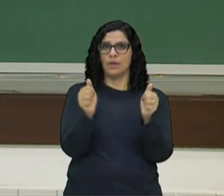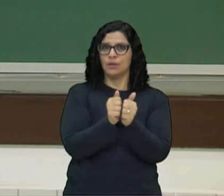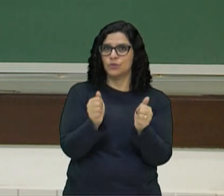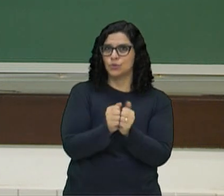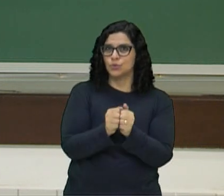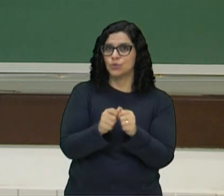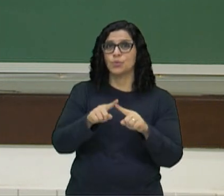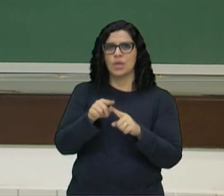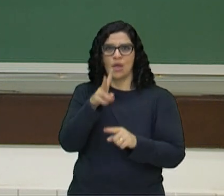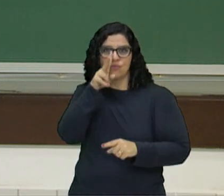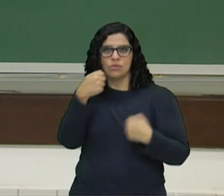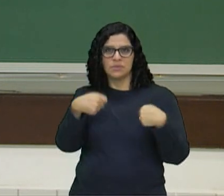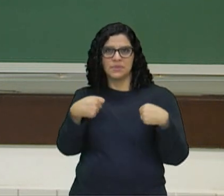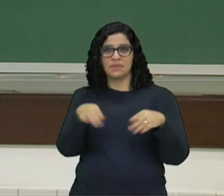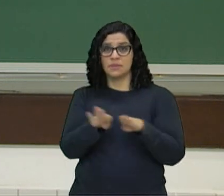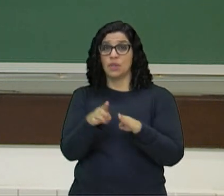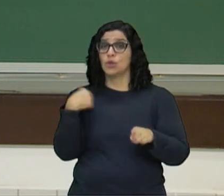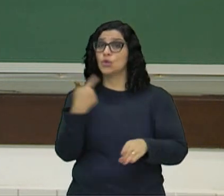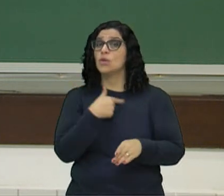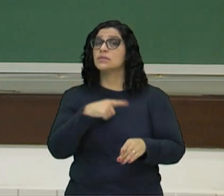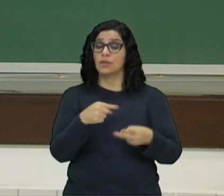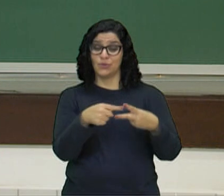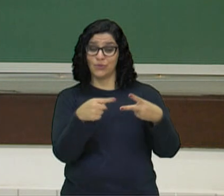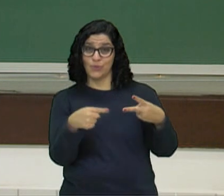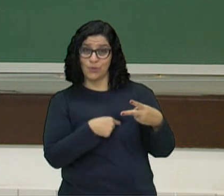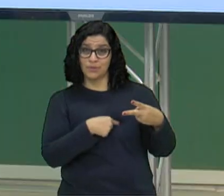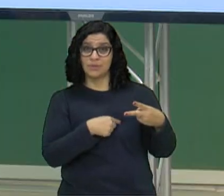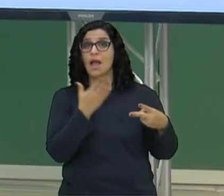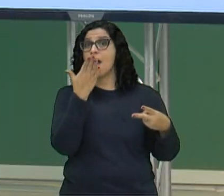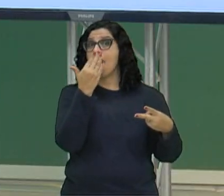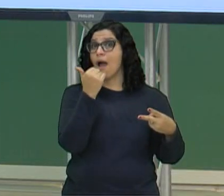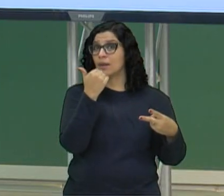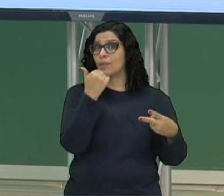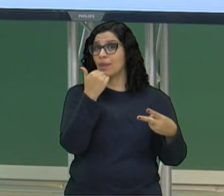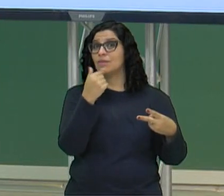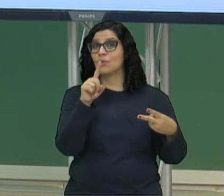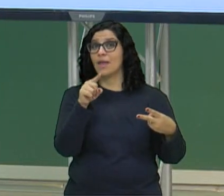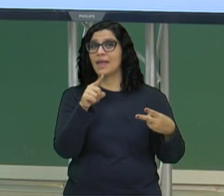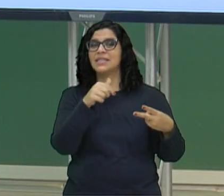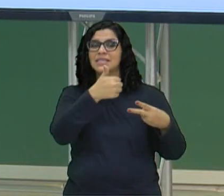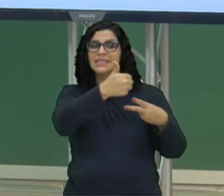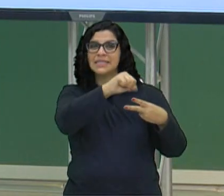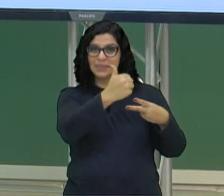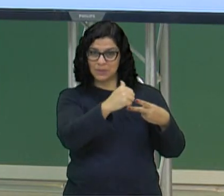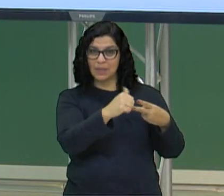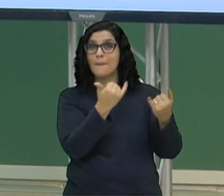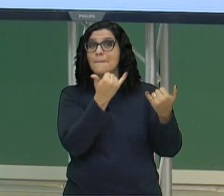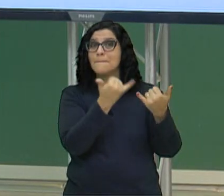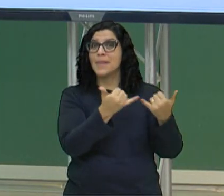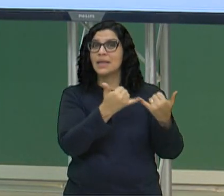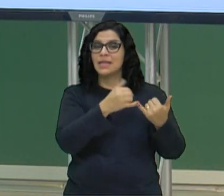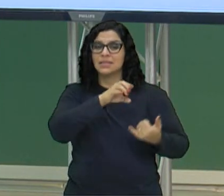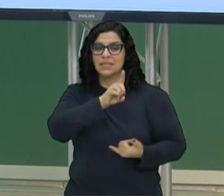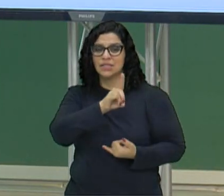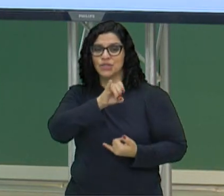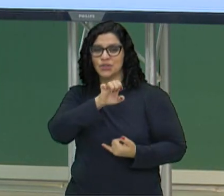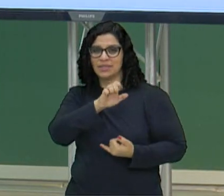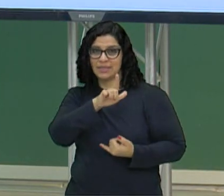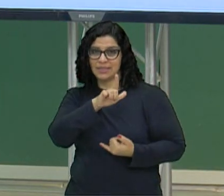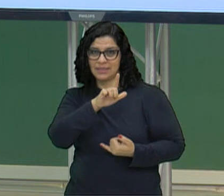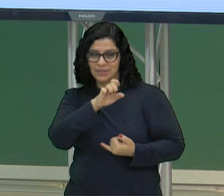nosso caso, o que nós temos? Nós temos o alimento com energia química, que é como se fosse o diesel. O diesel tem energia química. E